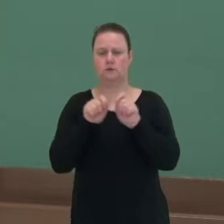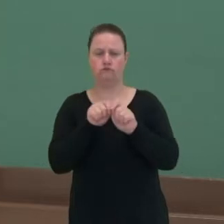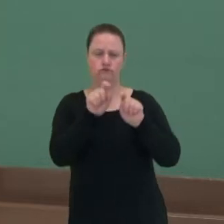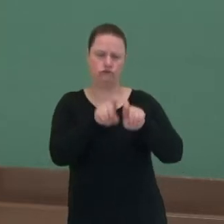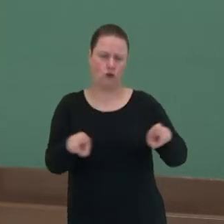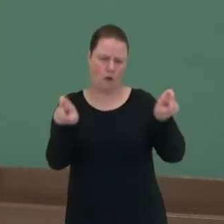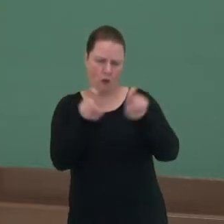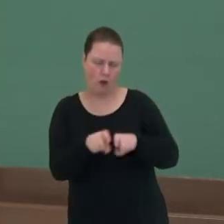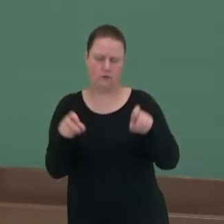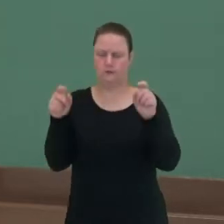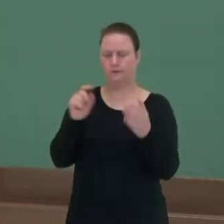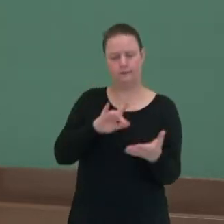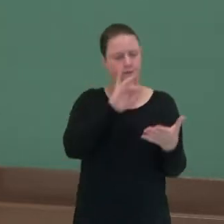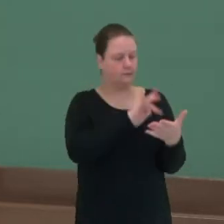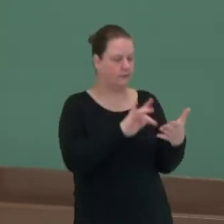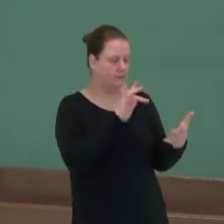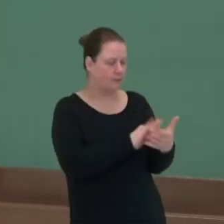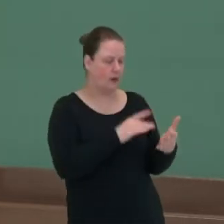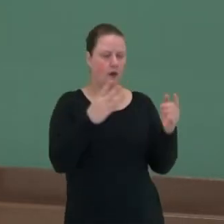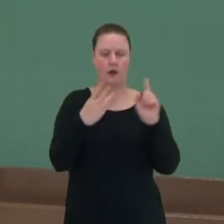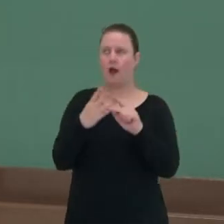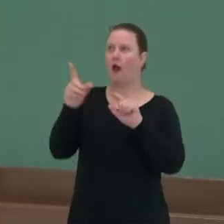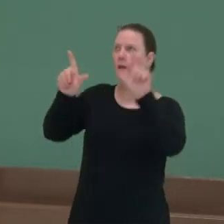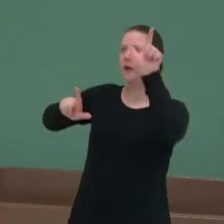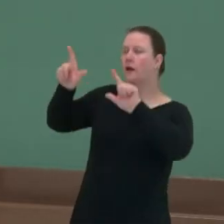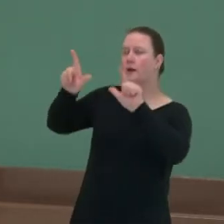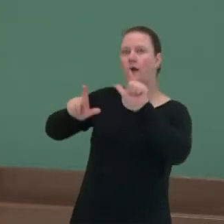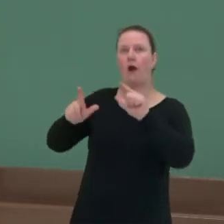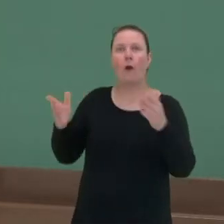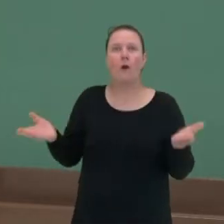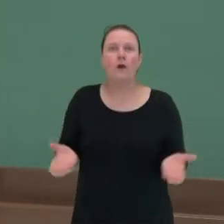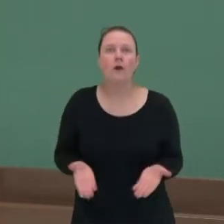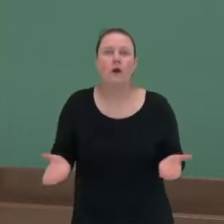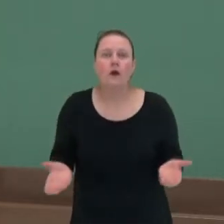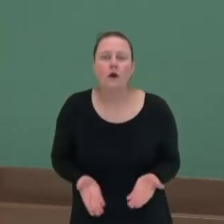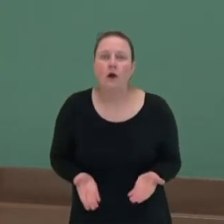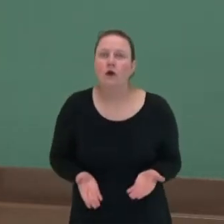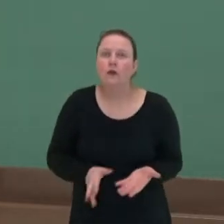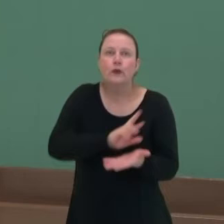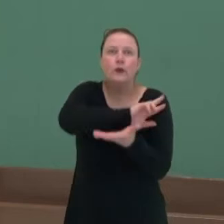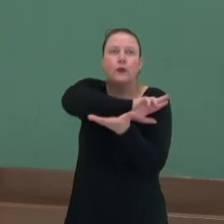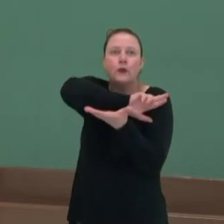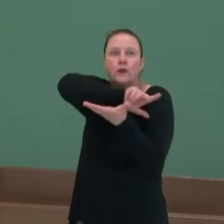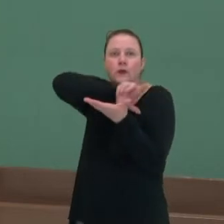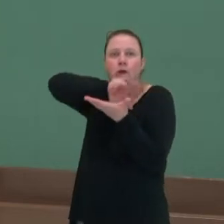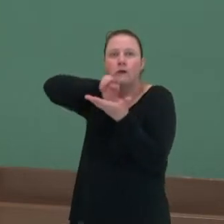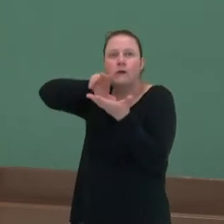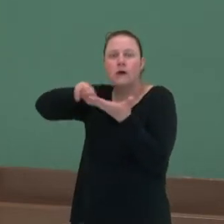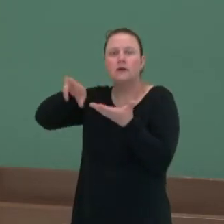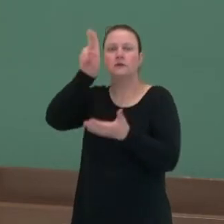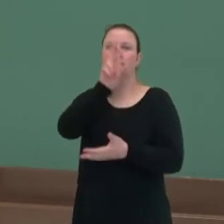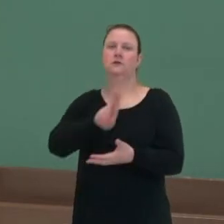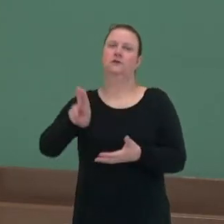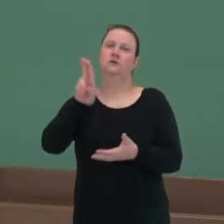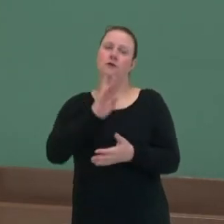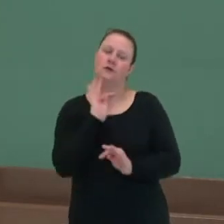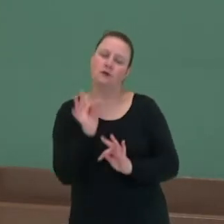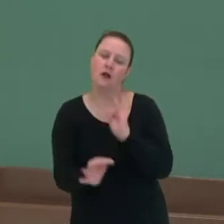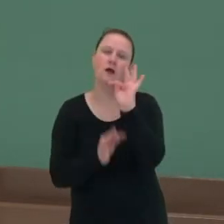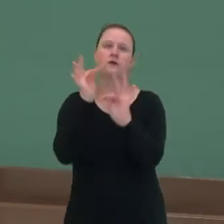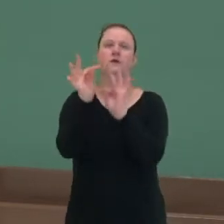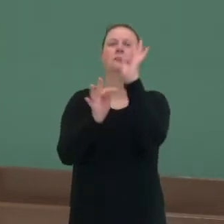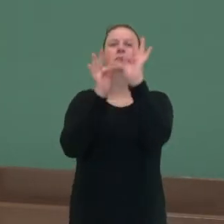no celular, vai para a televisão? Hoje em dia, a gente é multimídia, né? A gente usa várias mídias ao mesmo